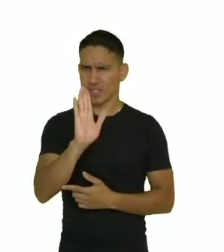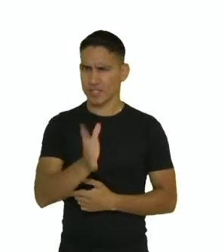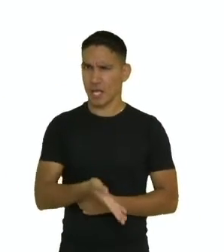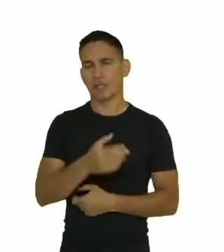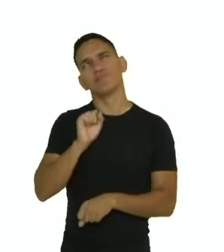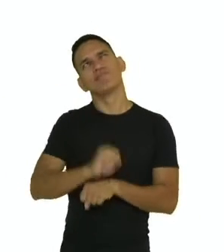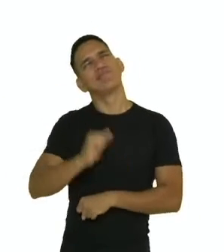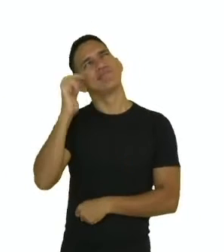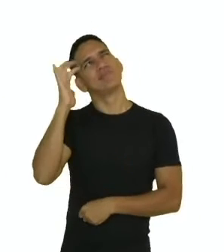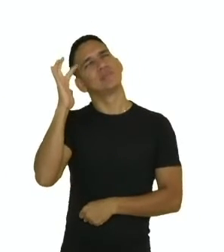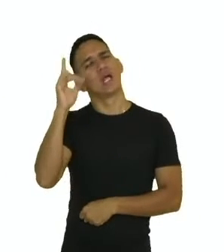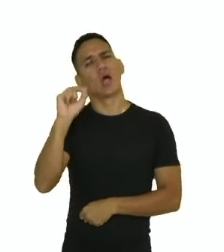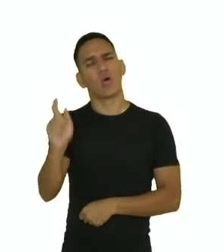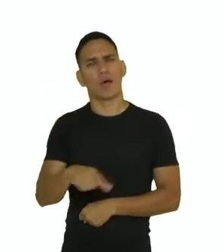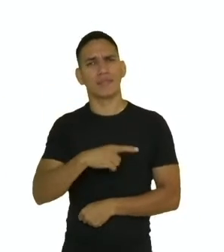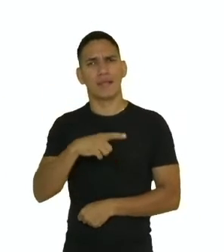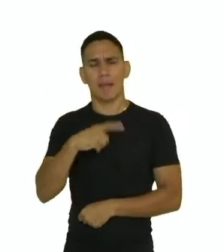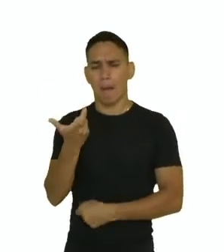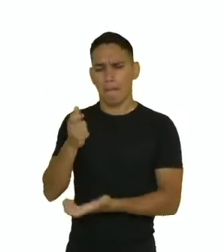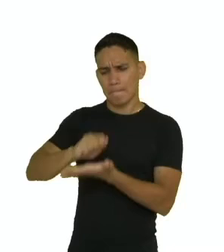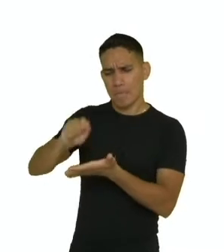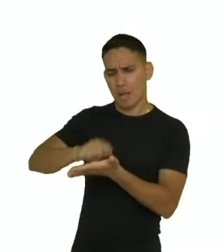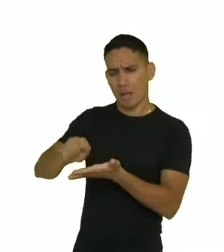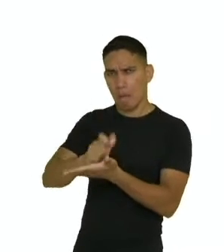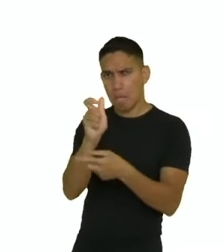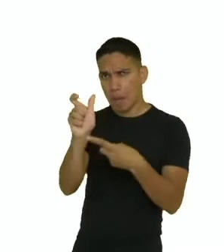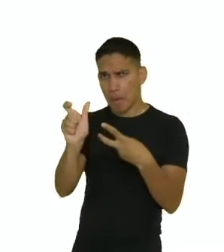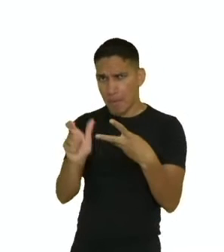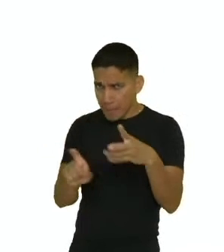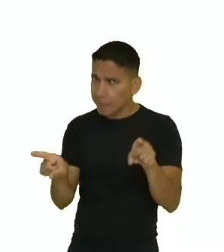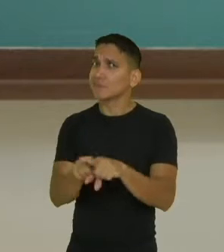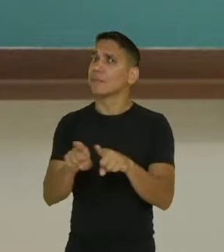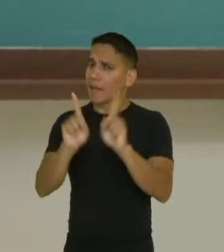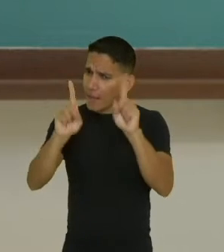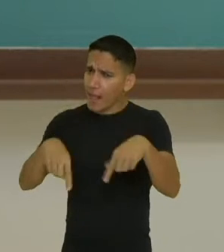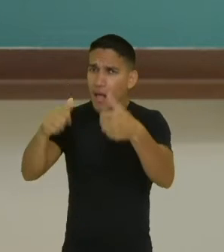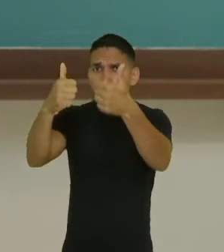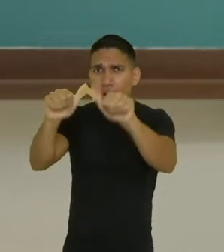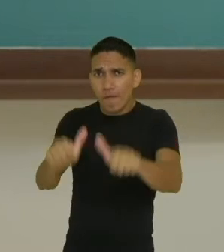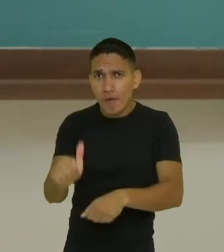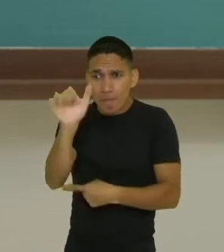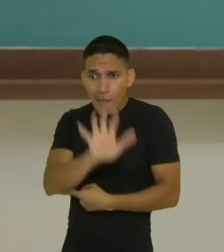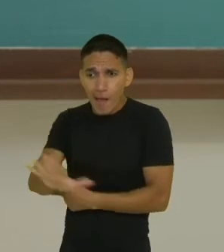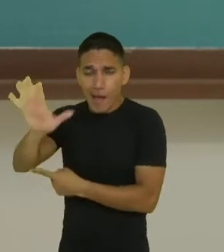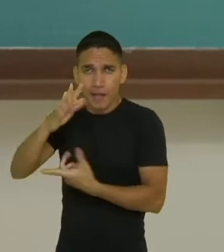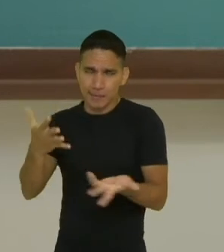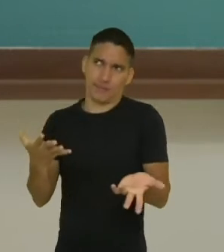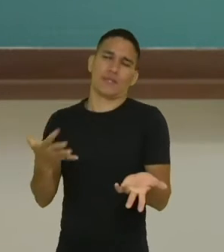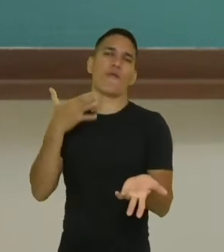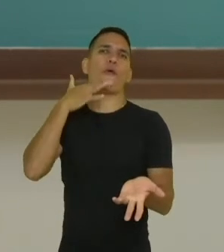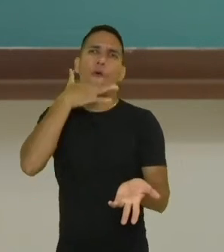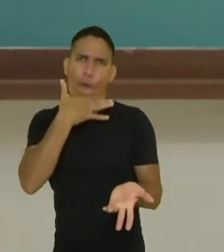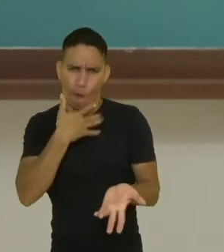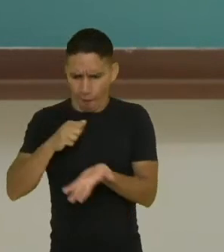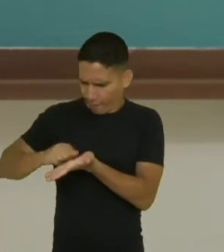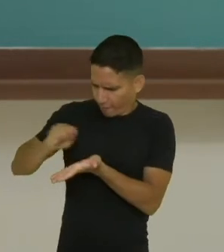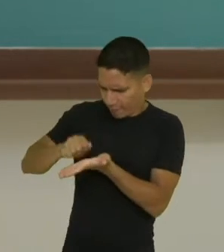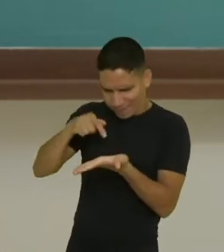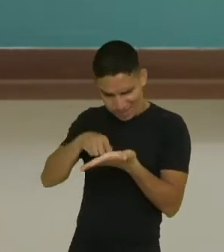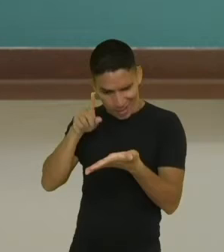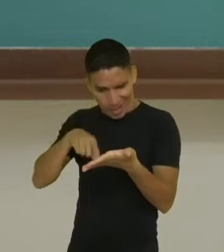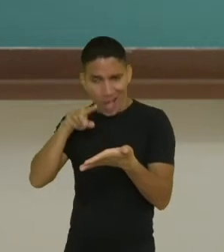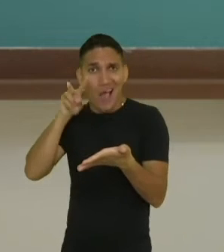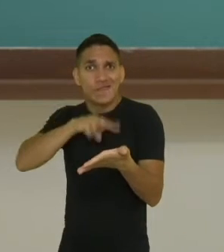para pensar que palavras escritas também são imagens? Ora, claro que palavras escritas são imagens, pois ela